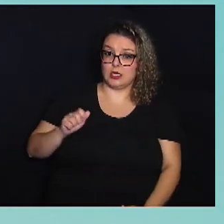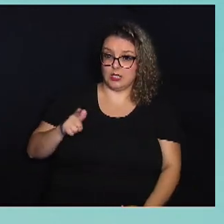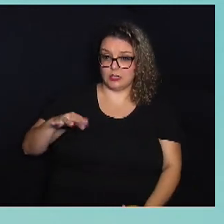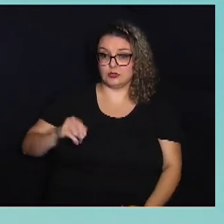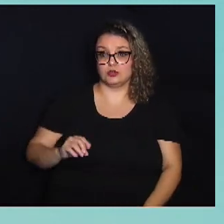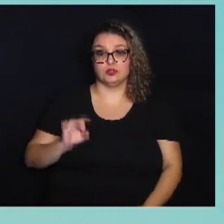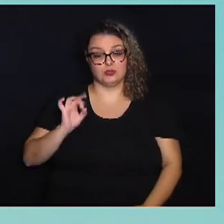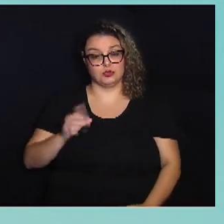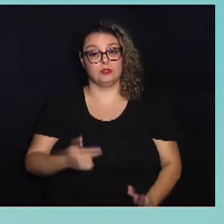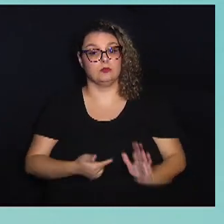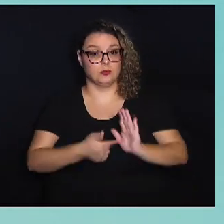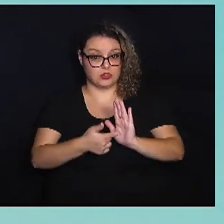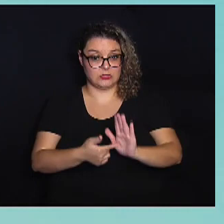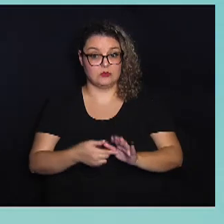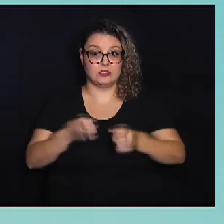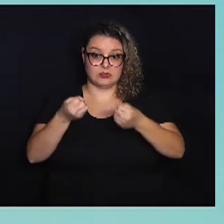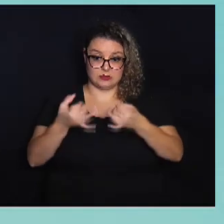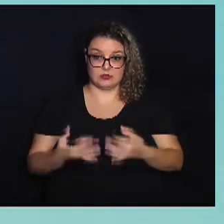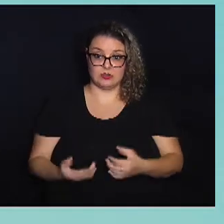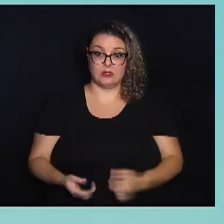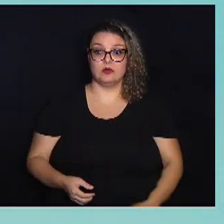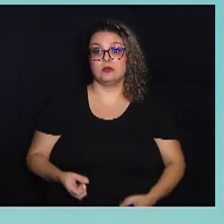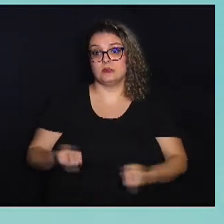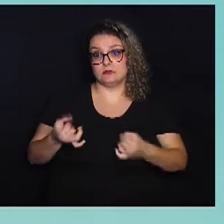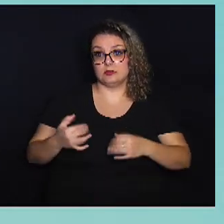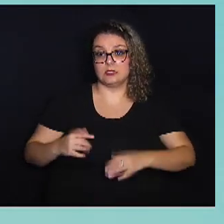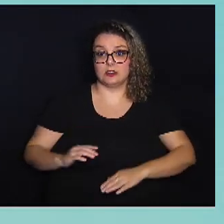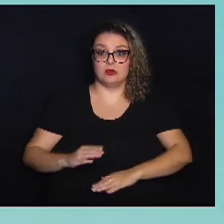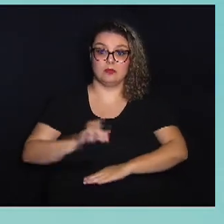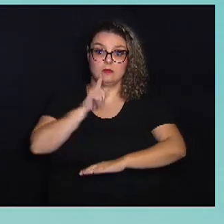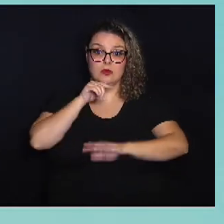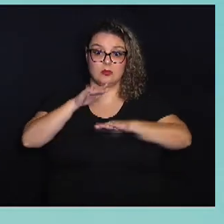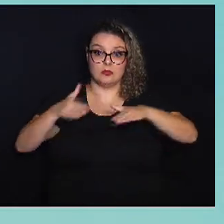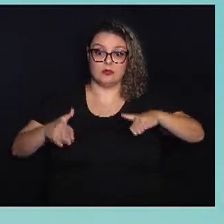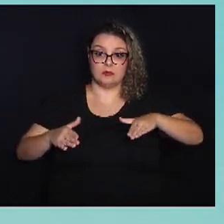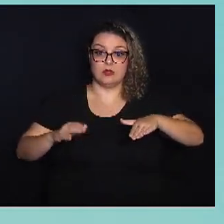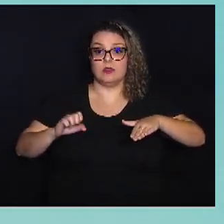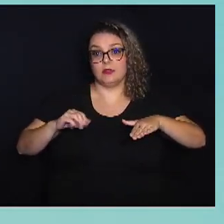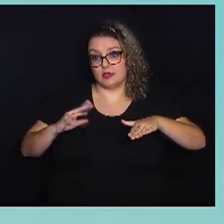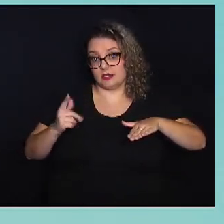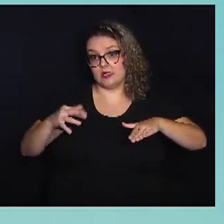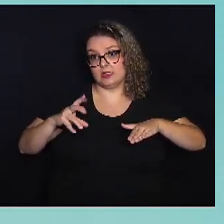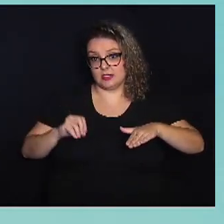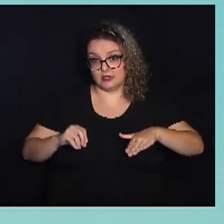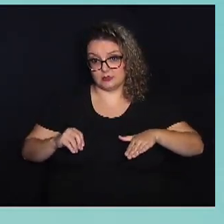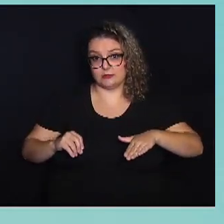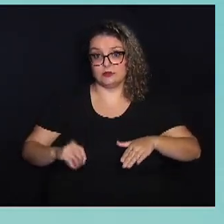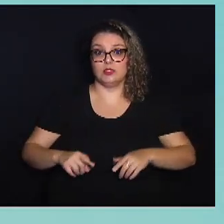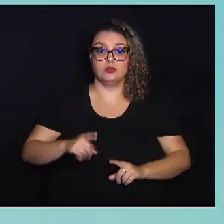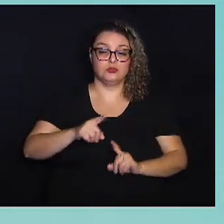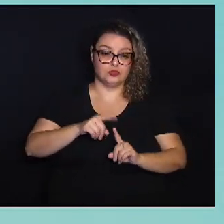assim justificaria ele vir para a superfície e ficar encalhado. A espécie de tubarão é típica do litoral piauense